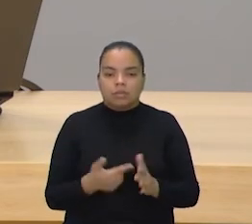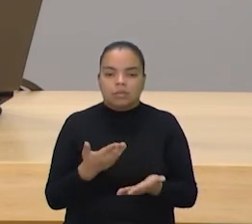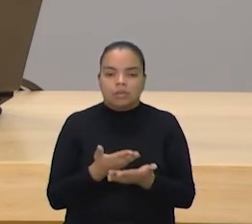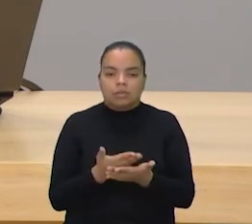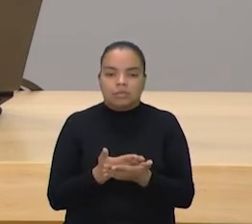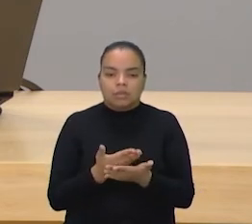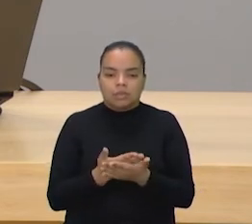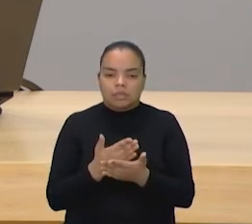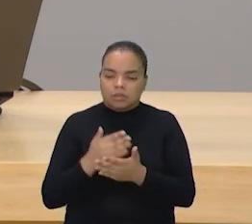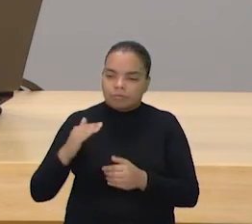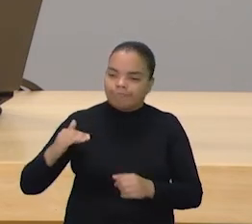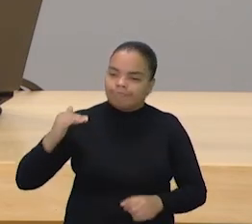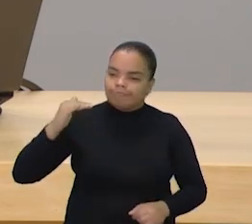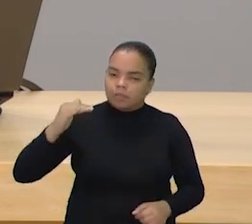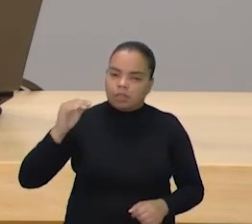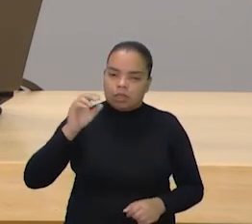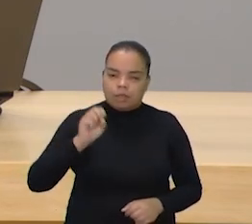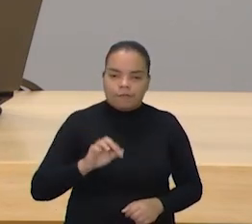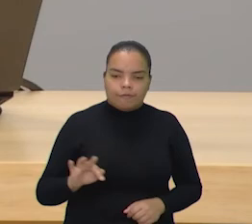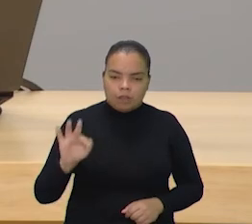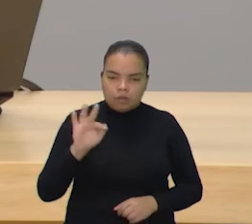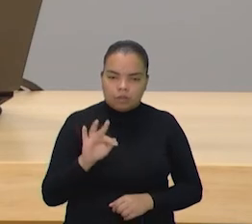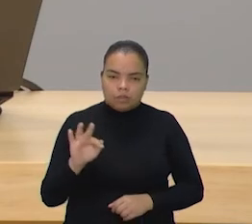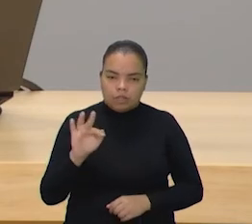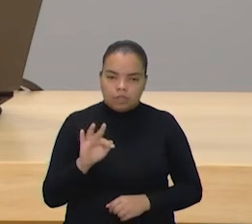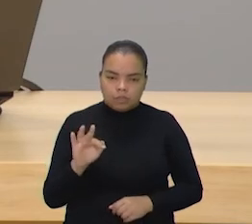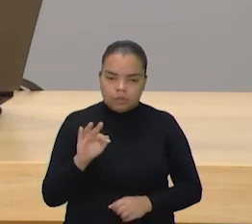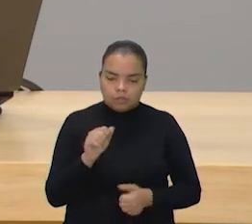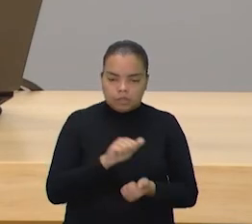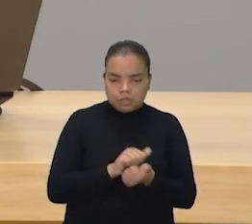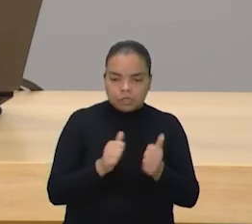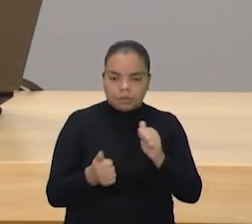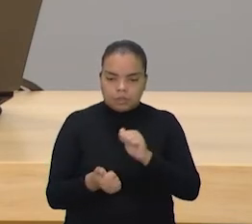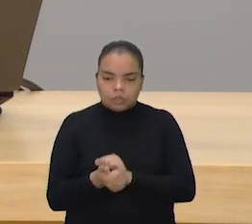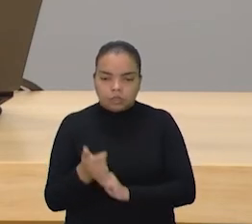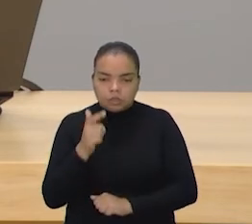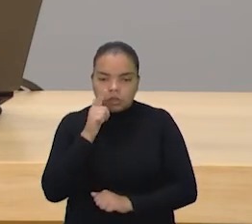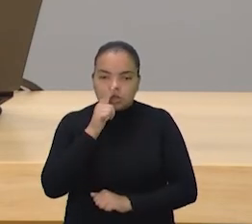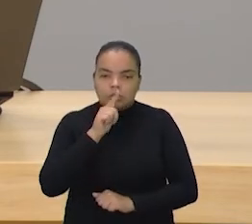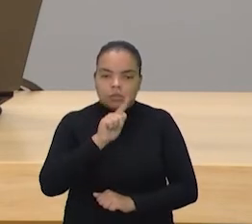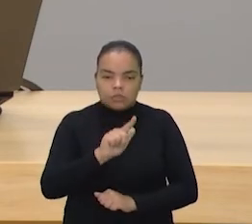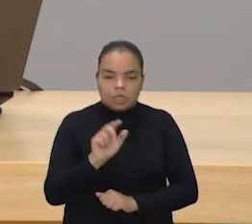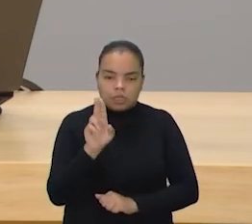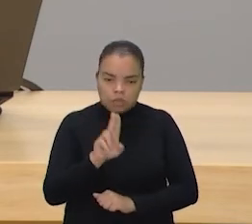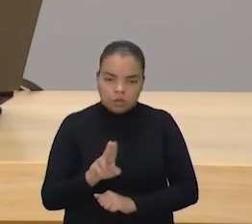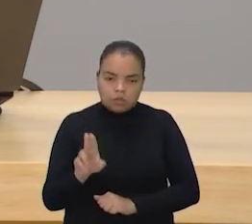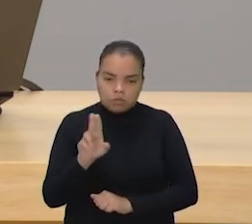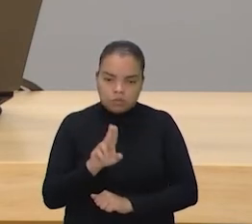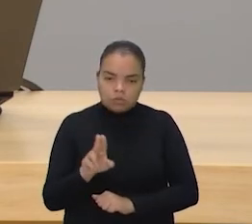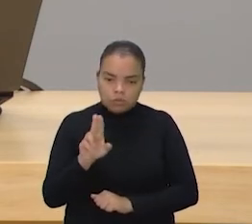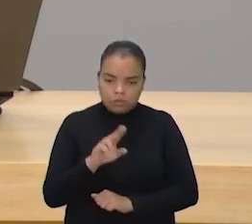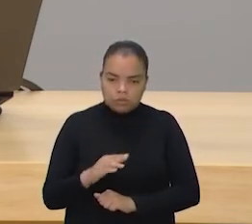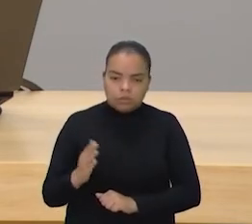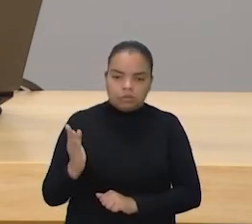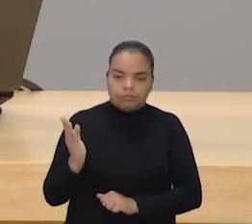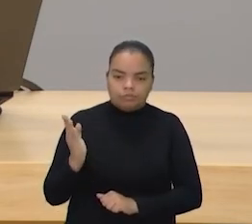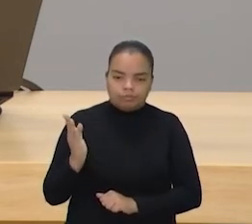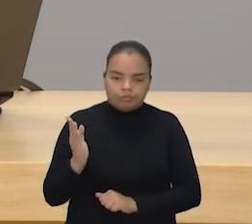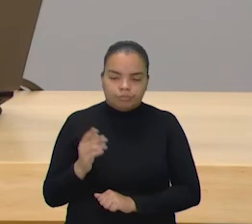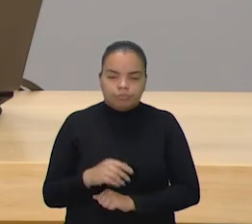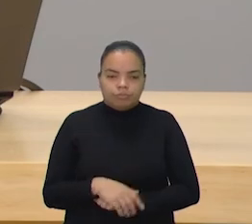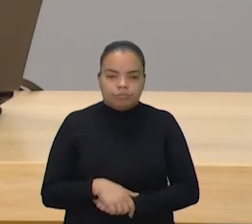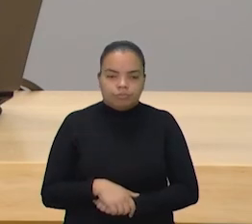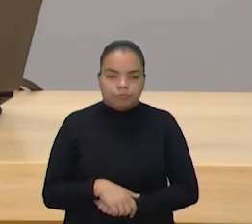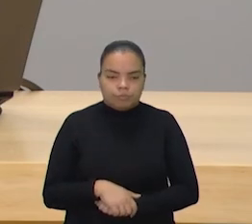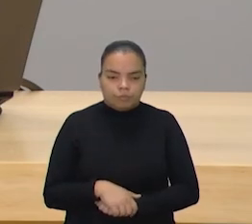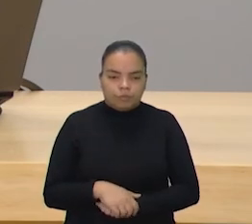isso só no nível superior, mas com essas adaptações que eu fiz aqui, a gente consegue, usando esse software, fazer